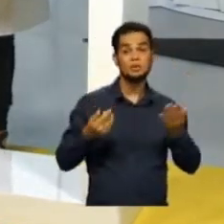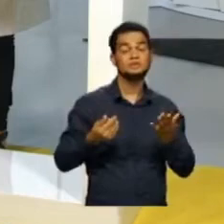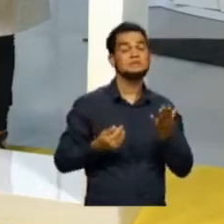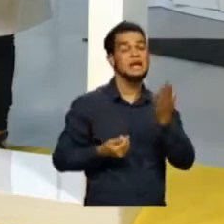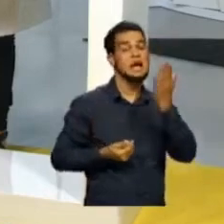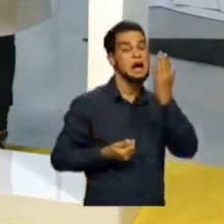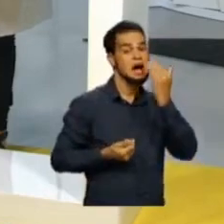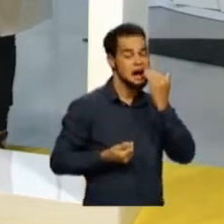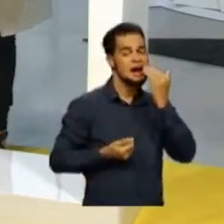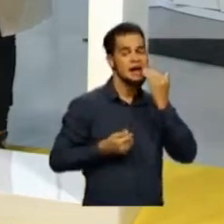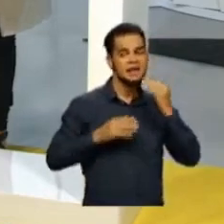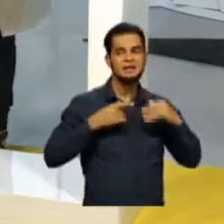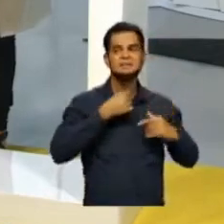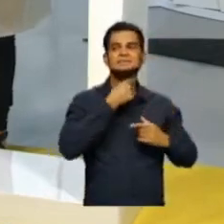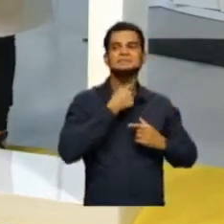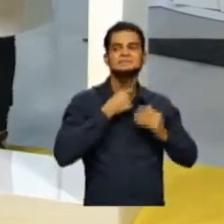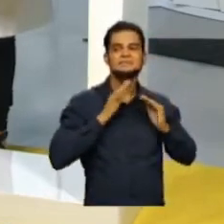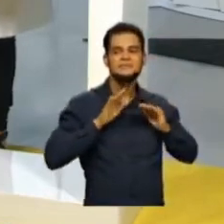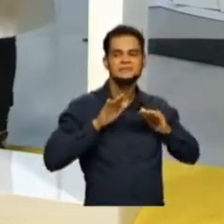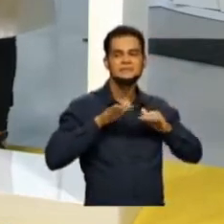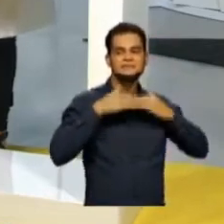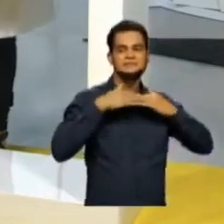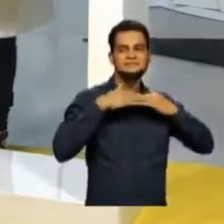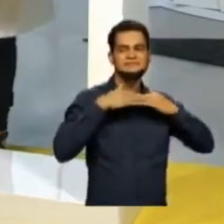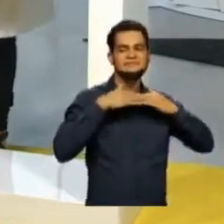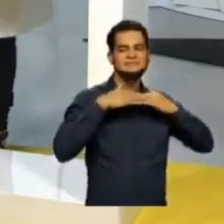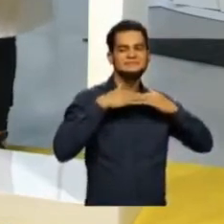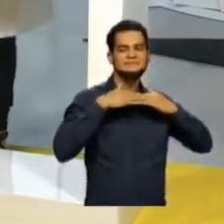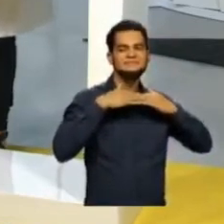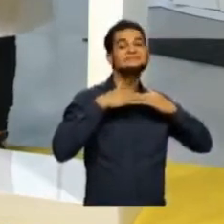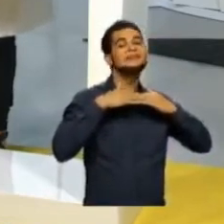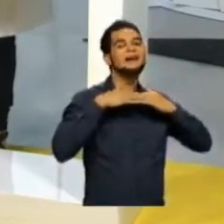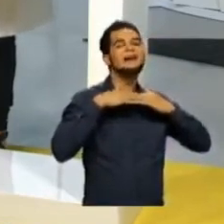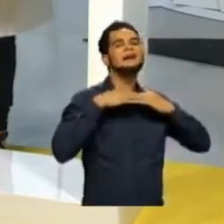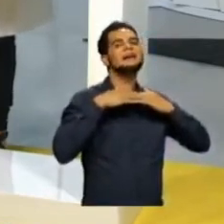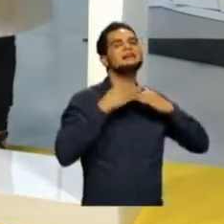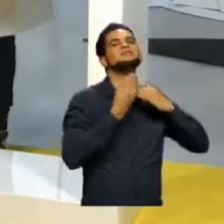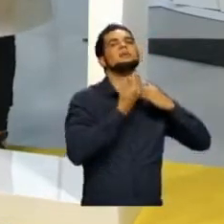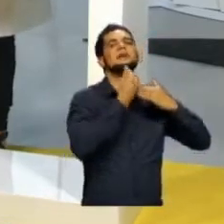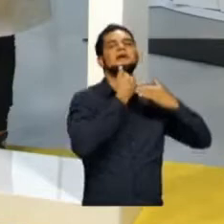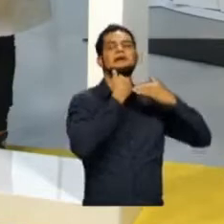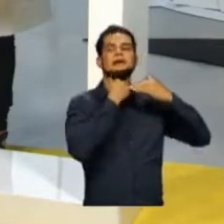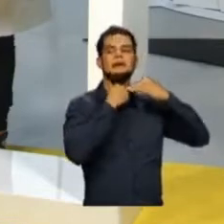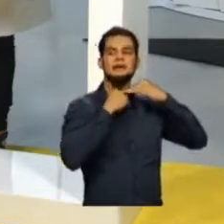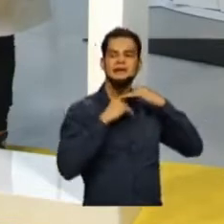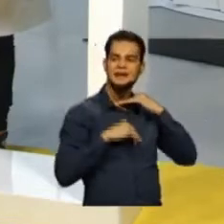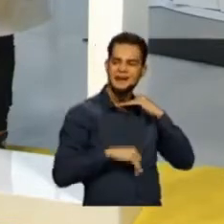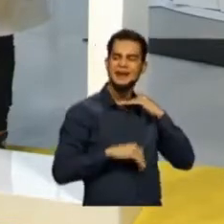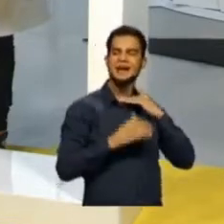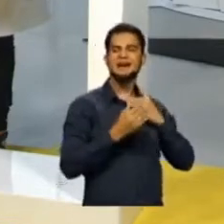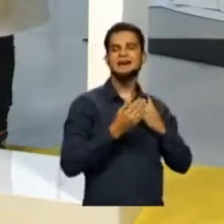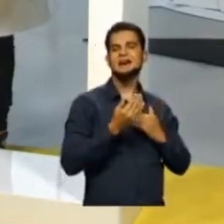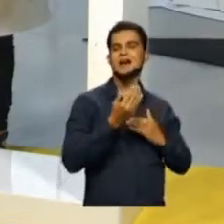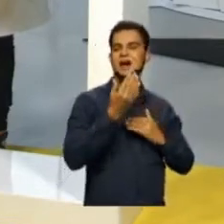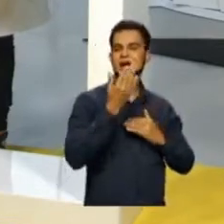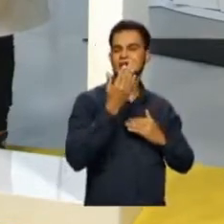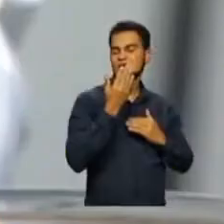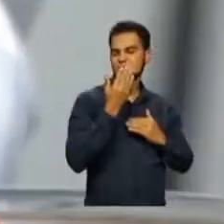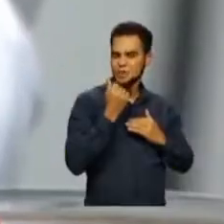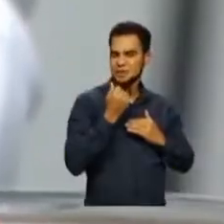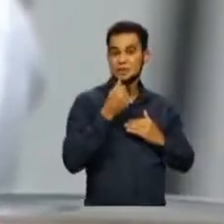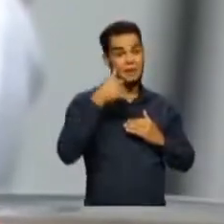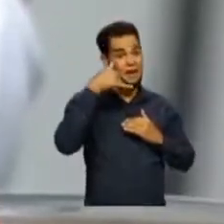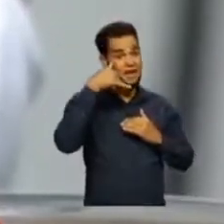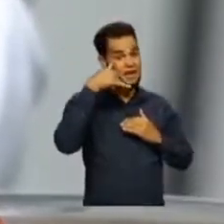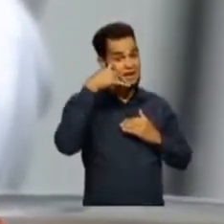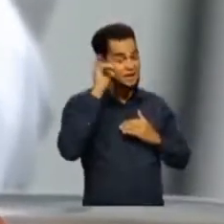está, que o bolo alimentar desce, então ele tampa de maneira que esse alimento não dirige para a traqueia e